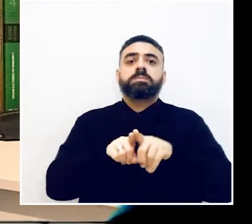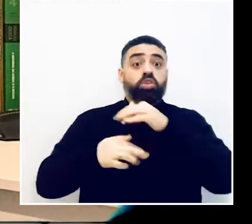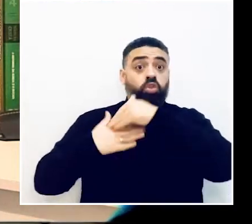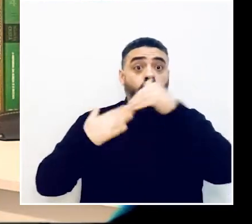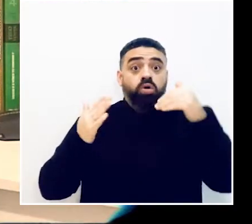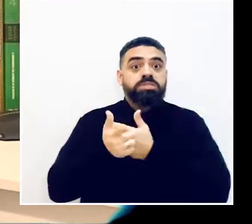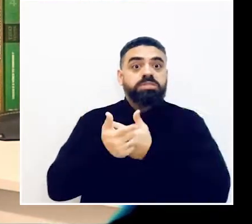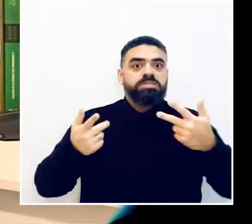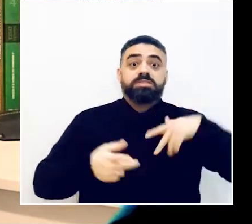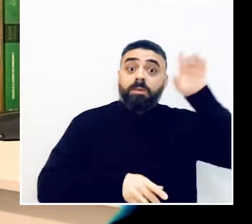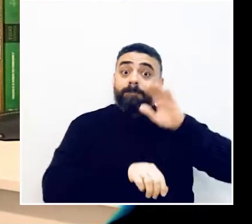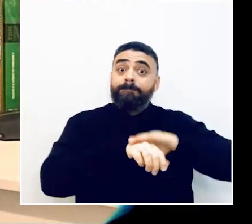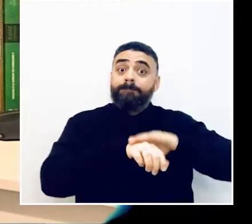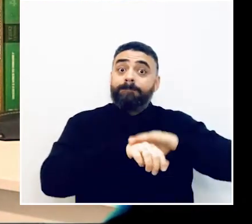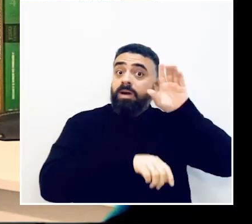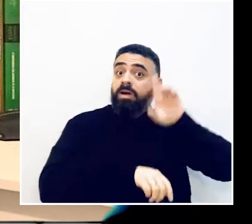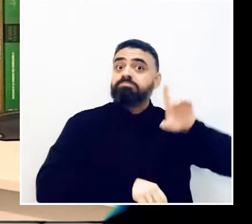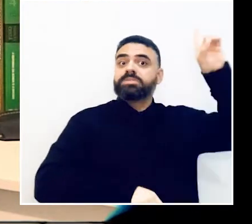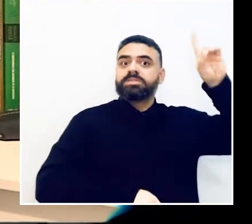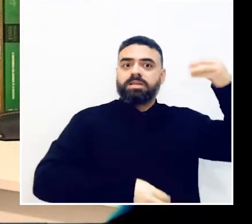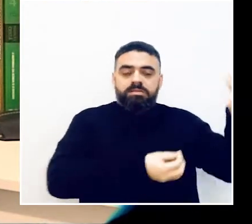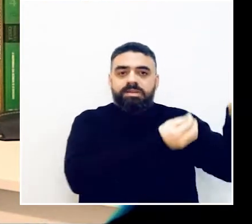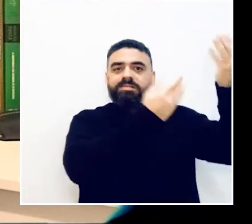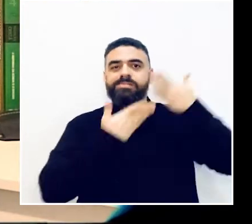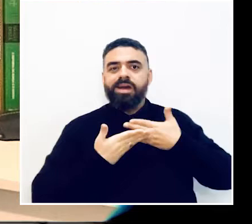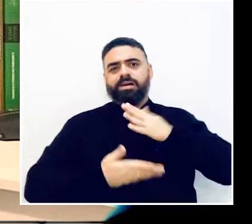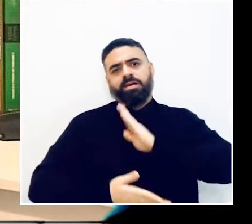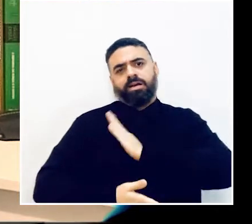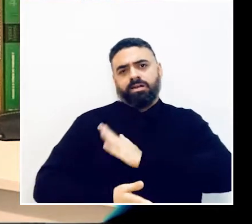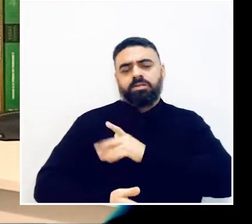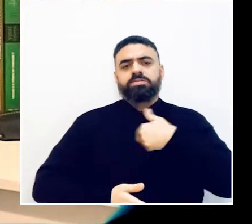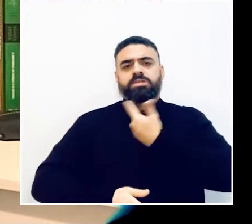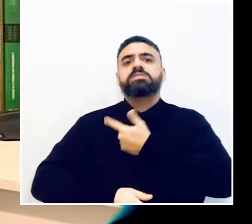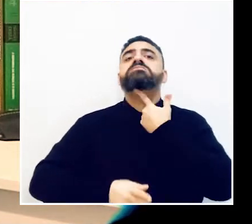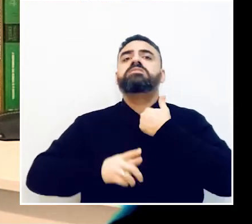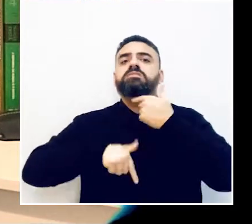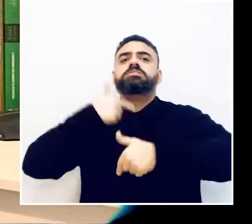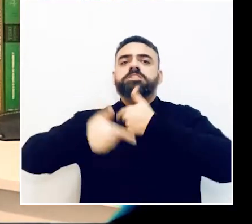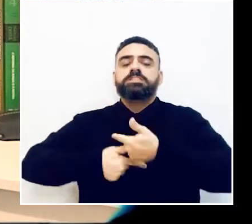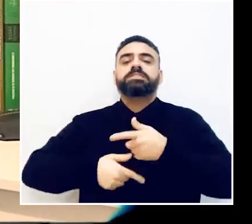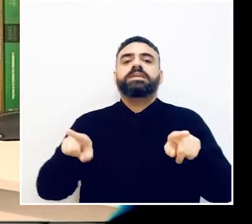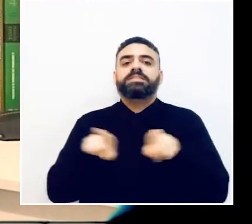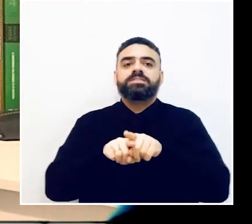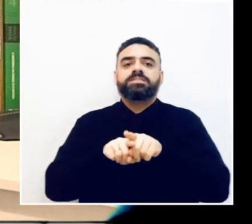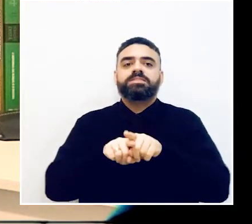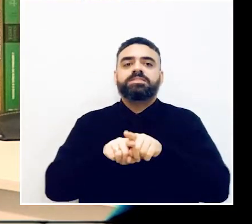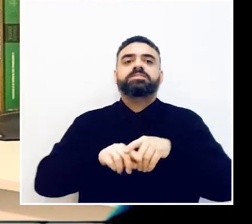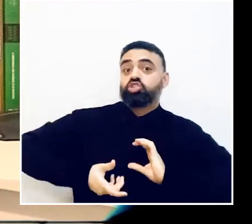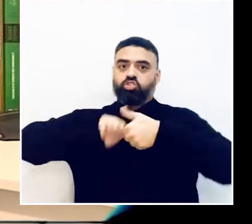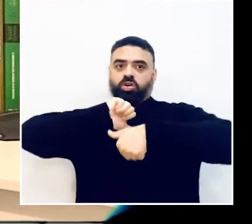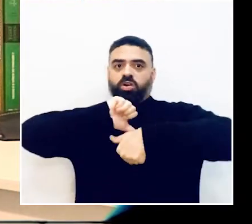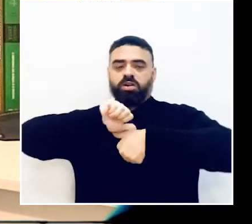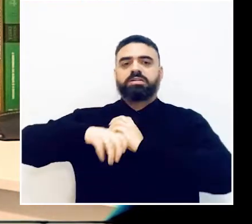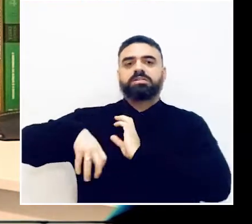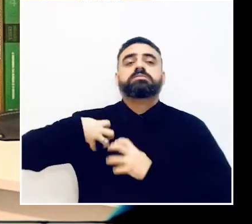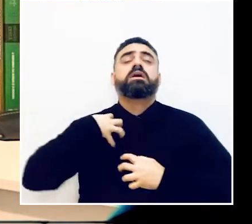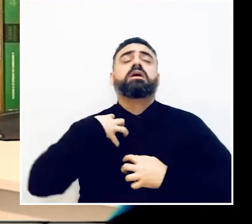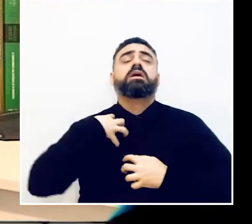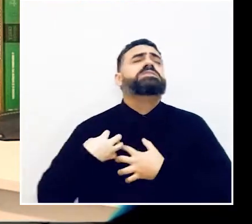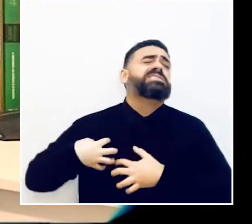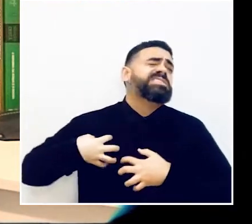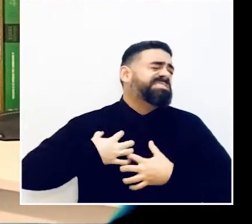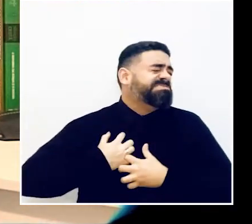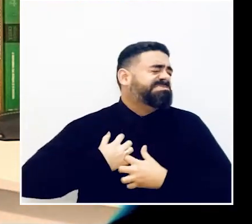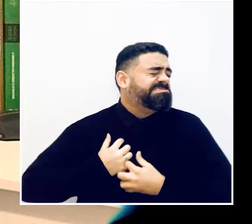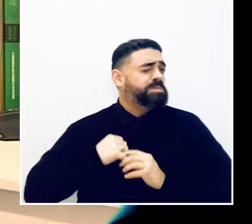de todas as coisas, o anseio que Deus coloca no nosso coração, a comunicação que Deus faz com a gente, no sentido de nos dar angústia,